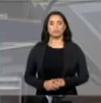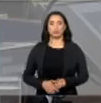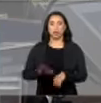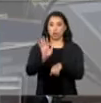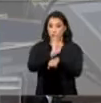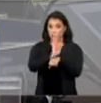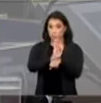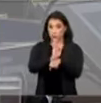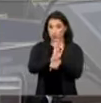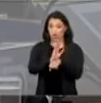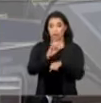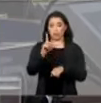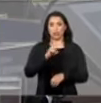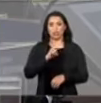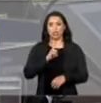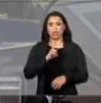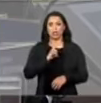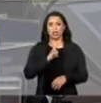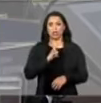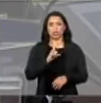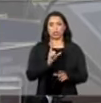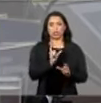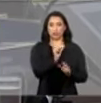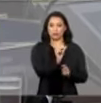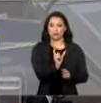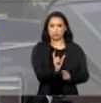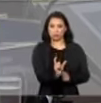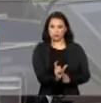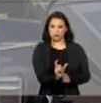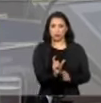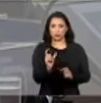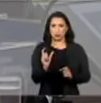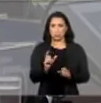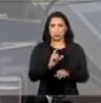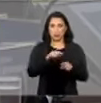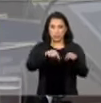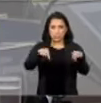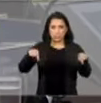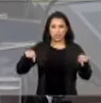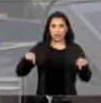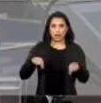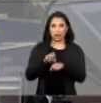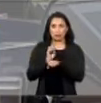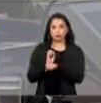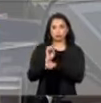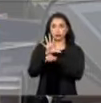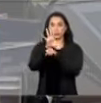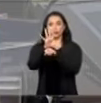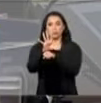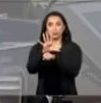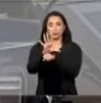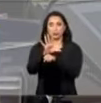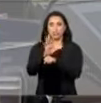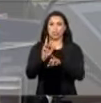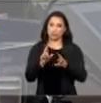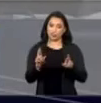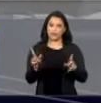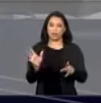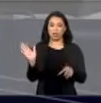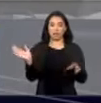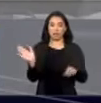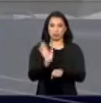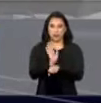prefixo, cada um, não eram salas de projeção, eram cinemas, e as cortinas